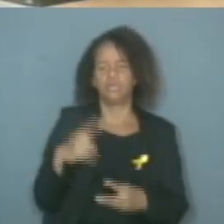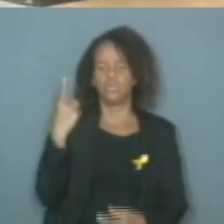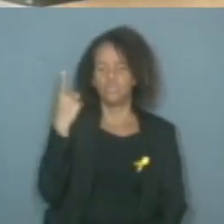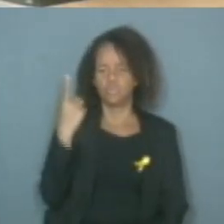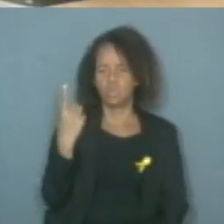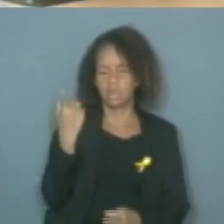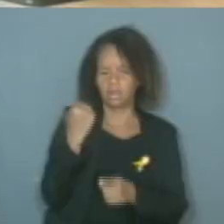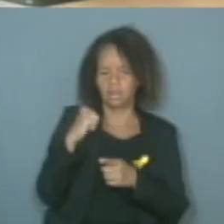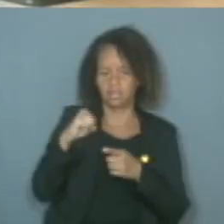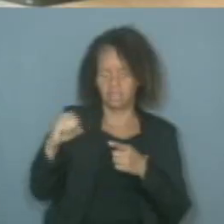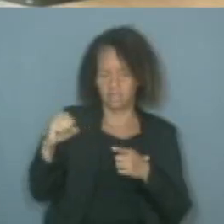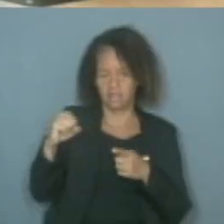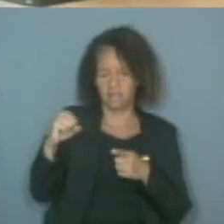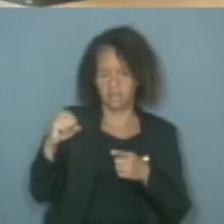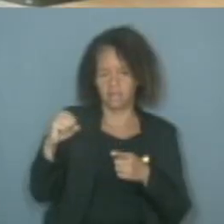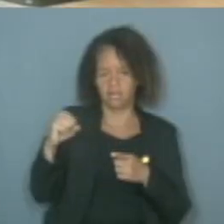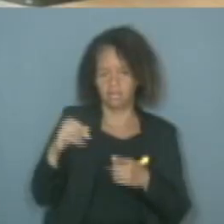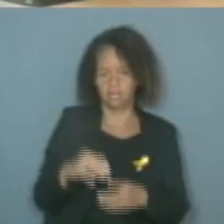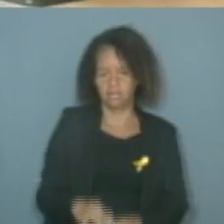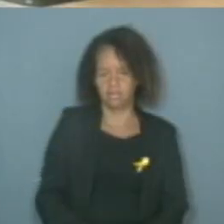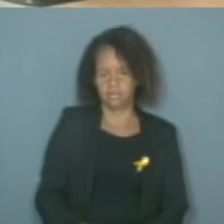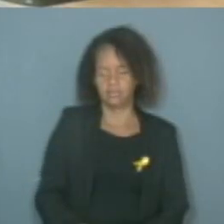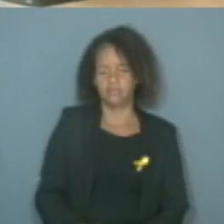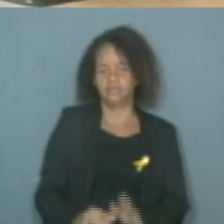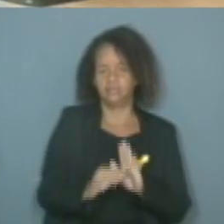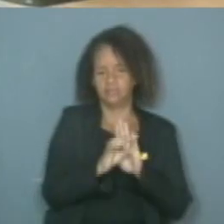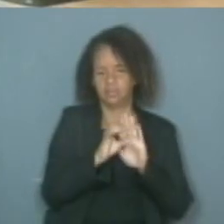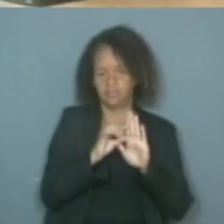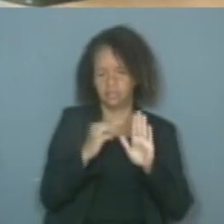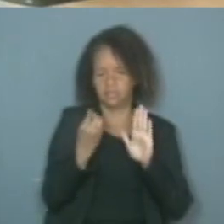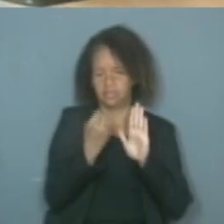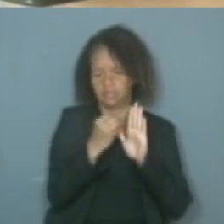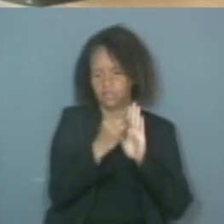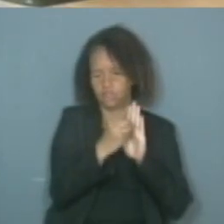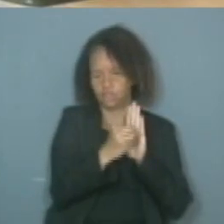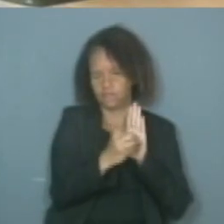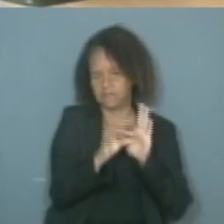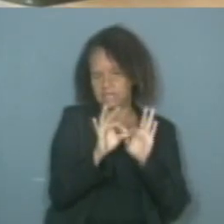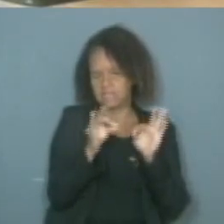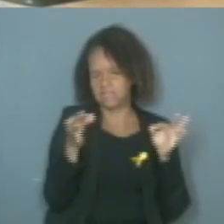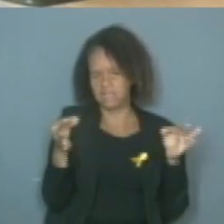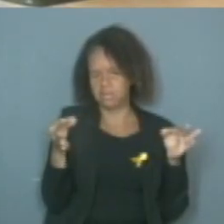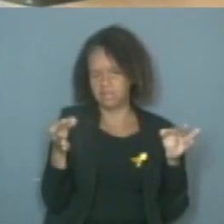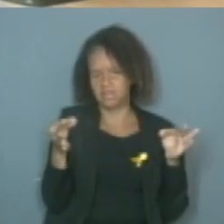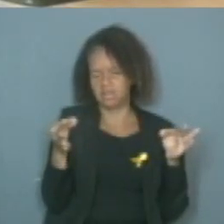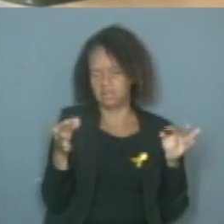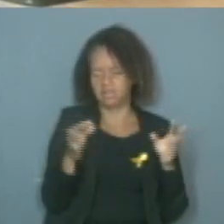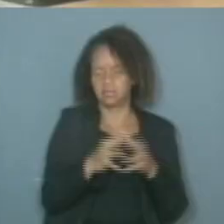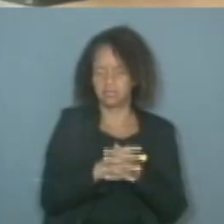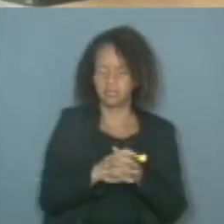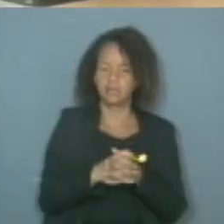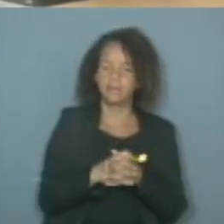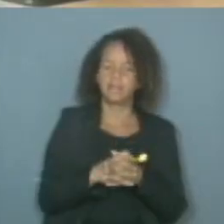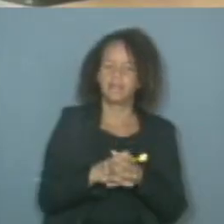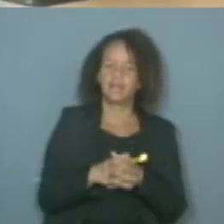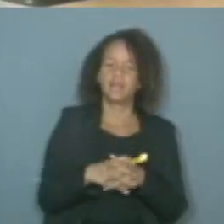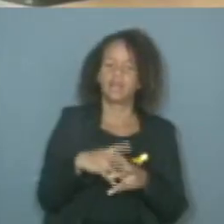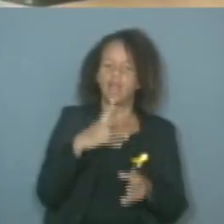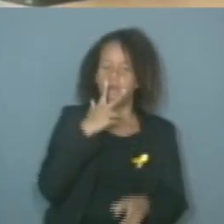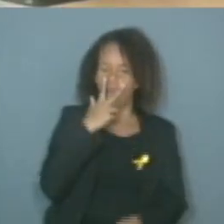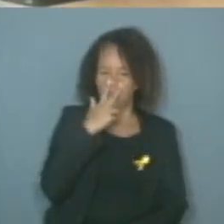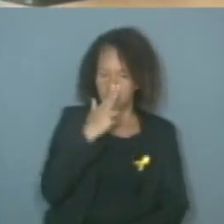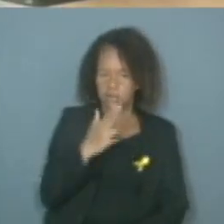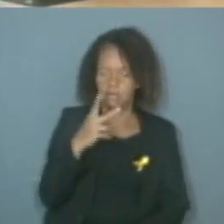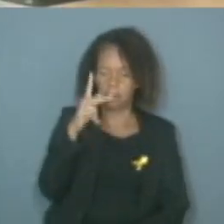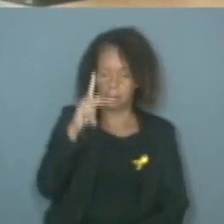das que defendia que, e tem um artigozinho meu escrito naquela época, uma coisa muito simples, muito simplória, que era que eu achava